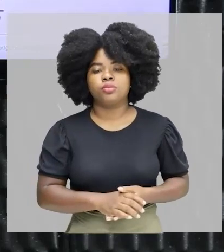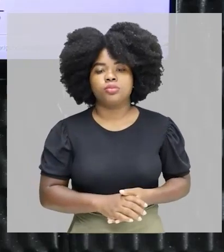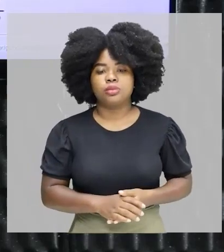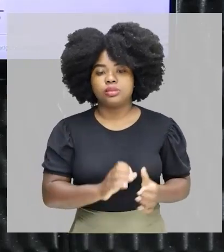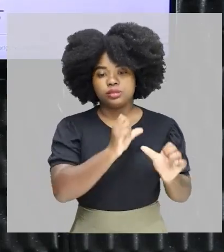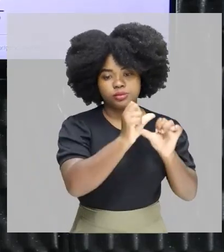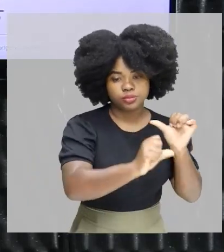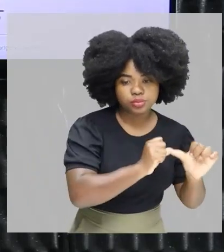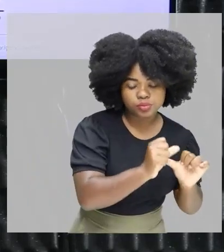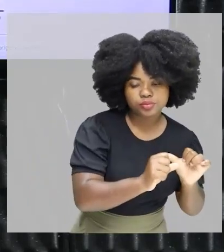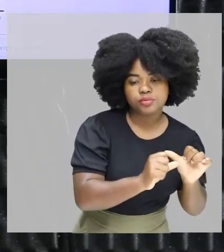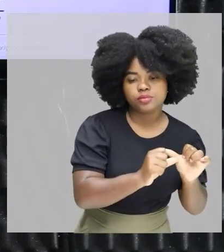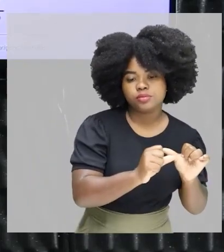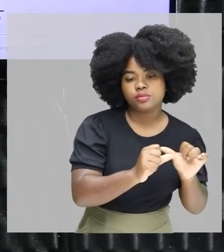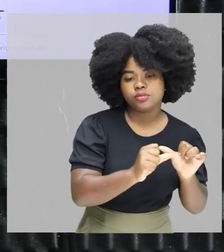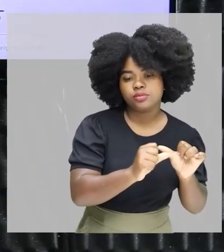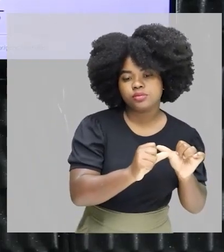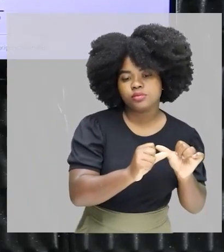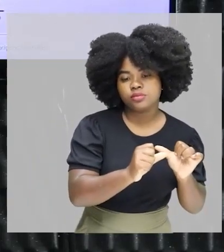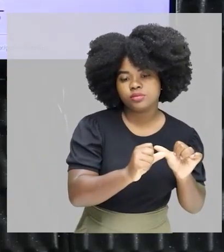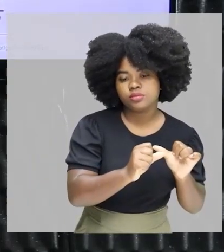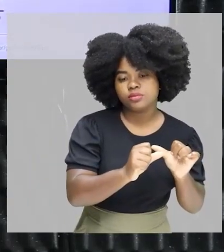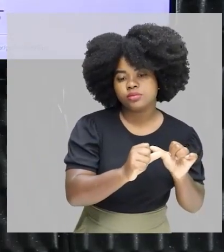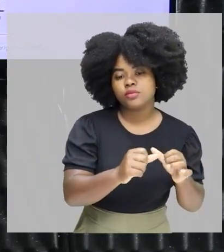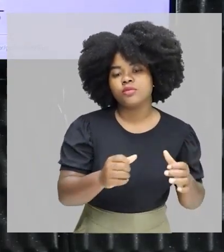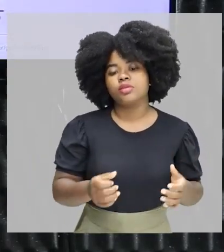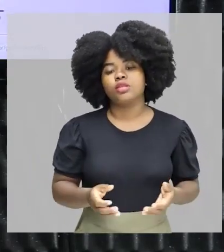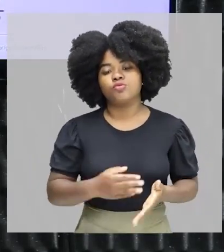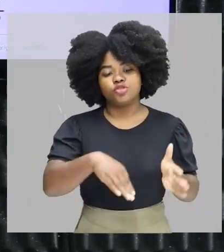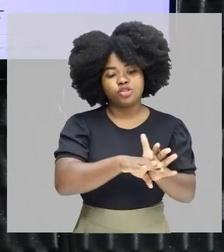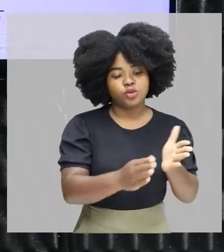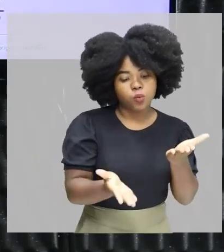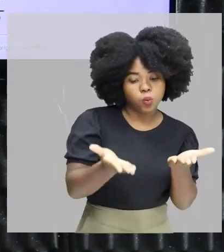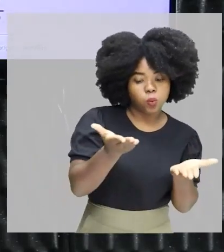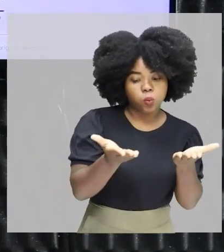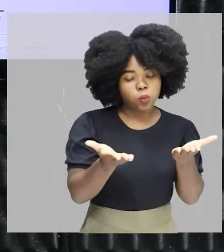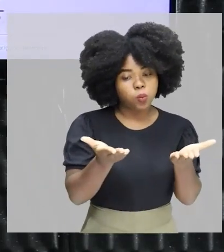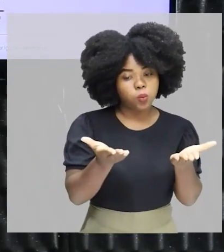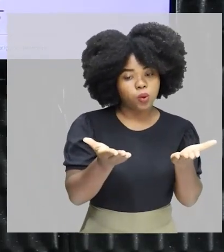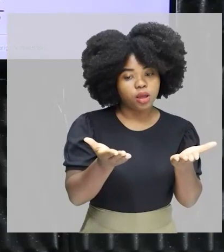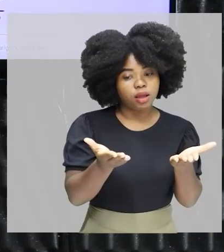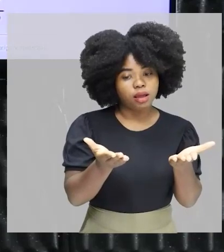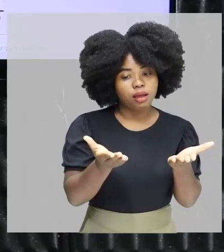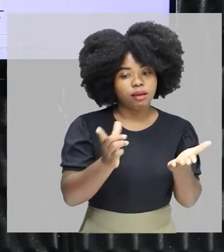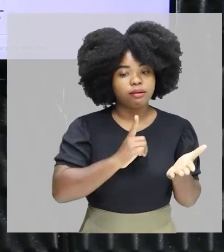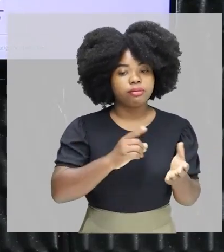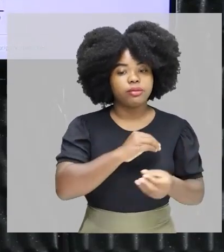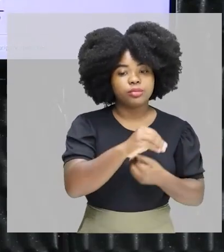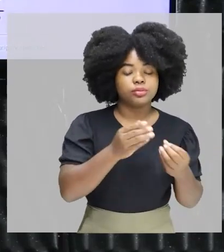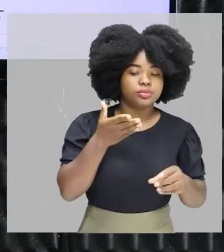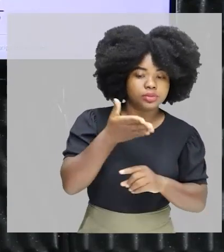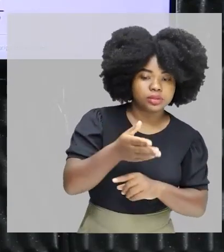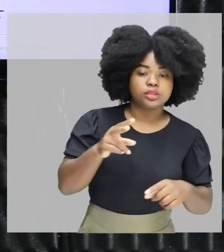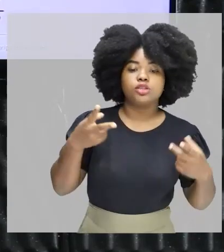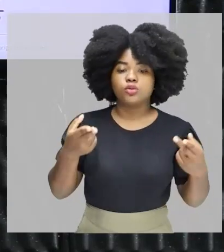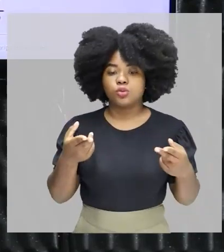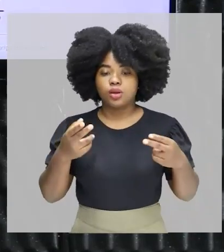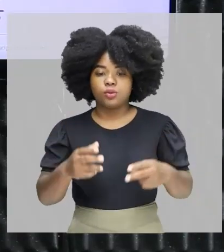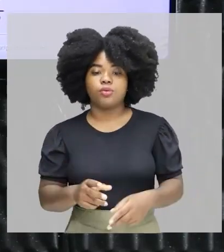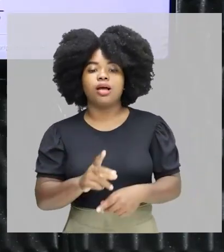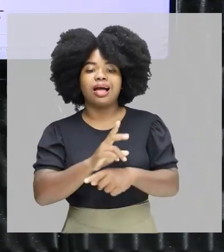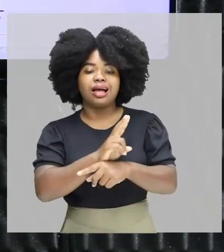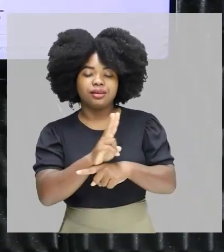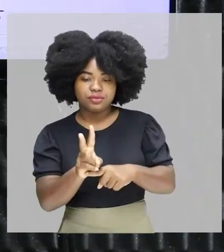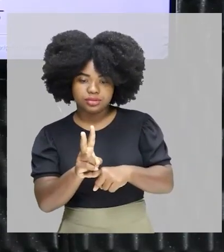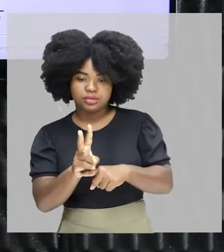certo momento, o equilíbrio foi estabelecido. Então, eu vou ter a velocidade da reação direta igual à velocidade da reação